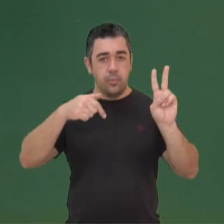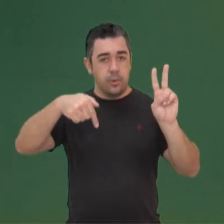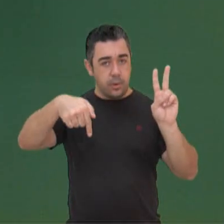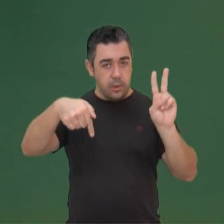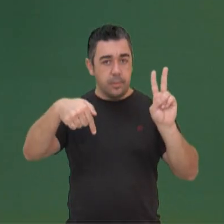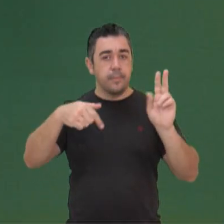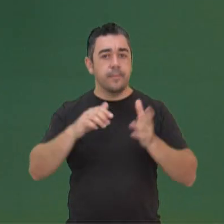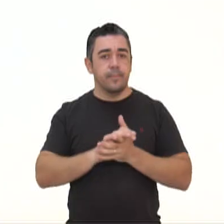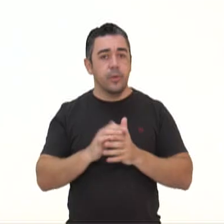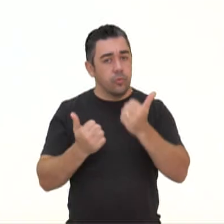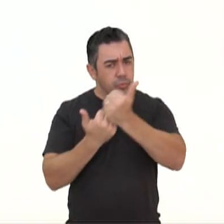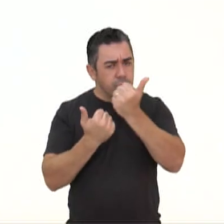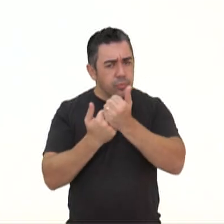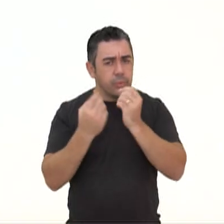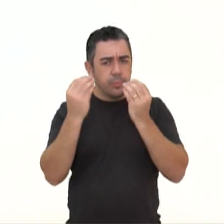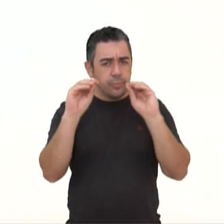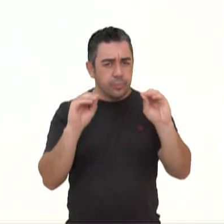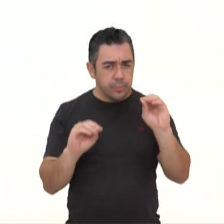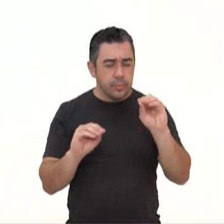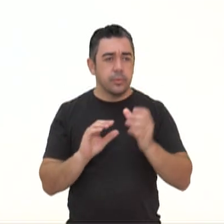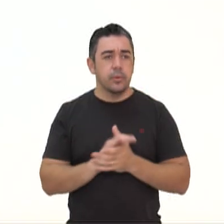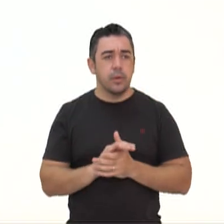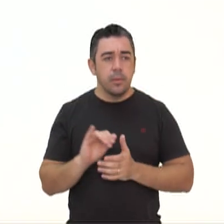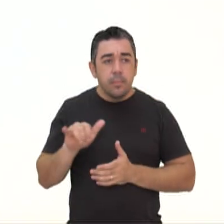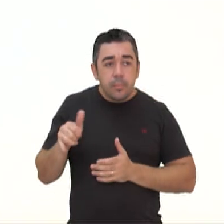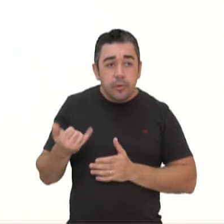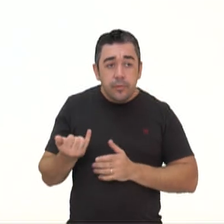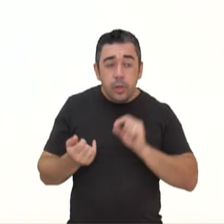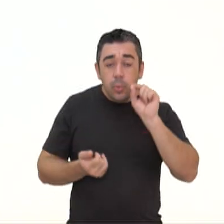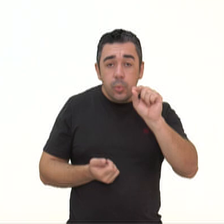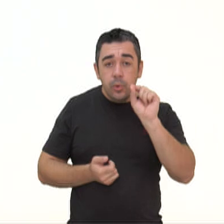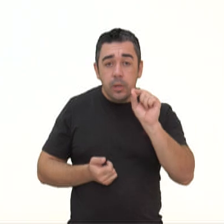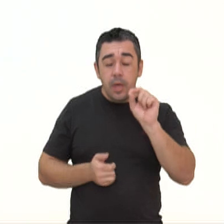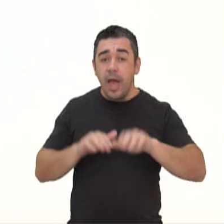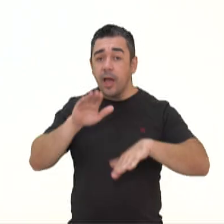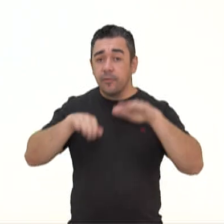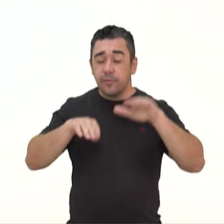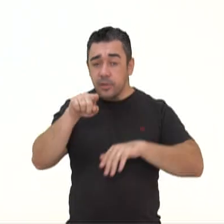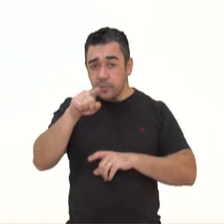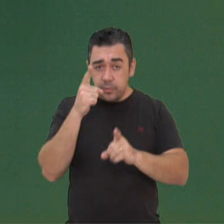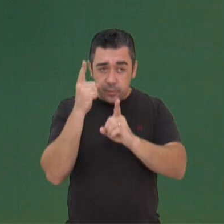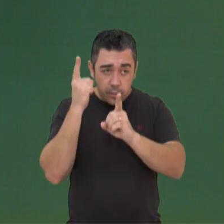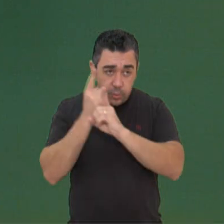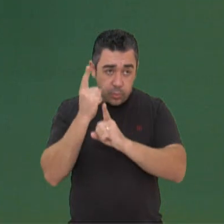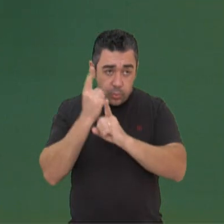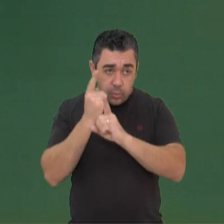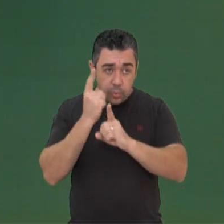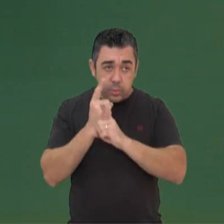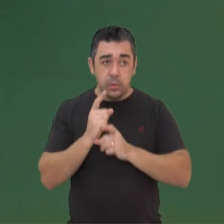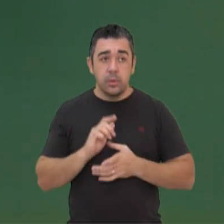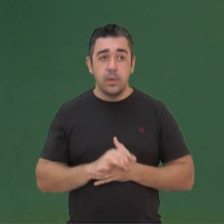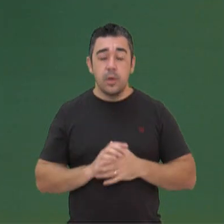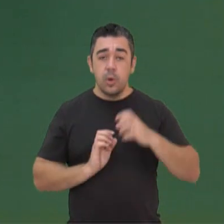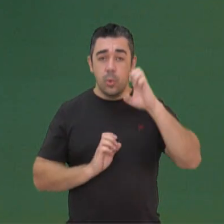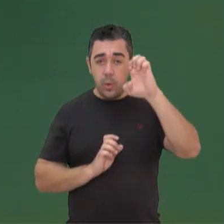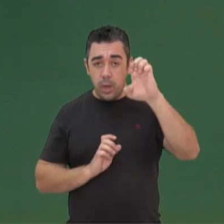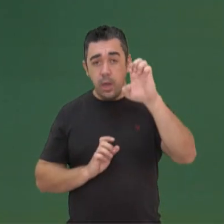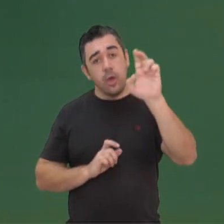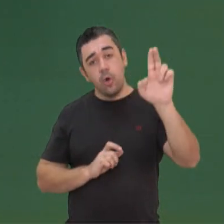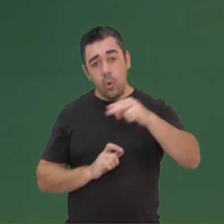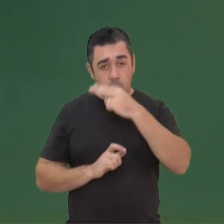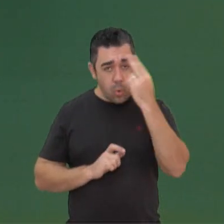Substitui os valores corretamente. Aqui eu estou aproveitando para dizer que às vezes, né, esse E ou